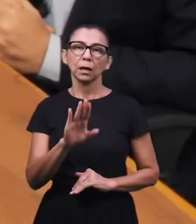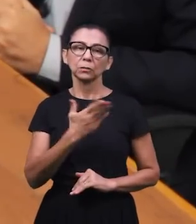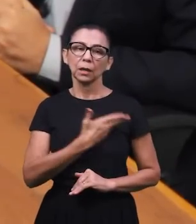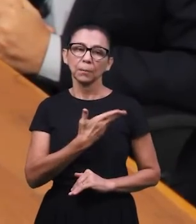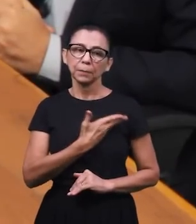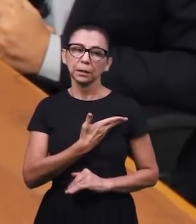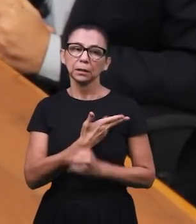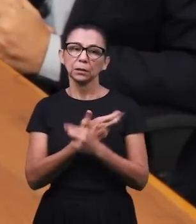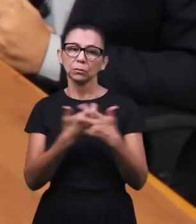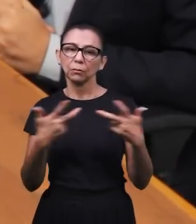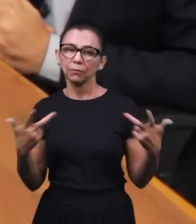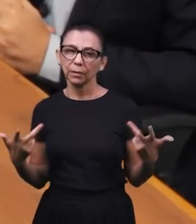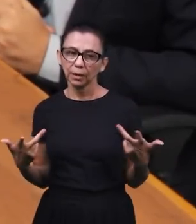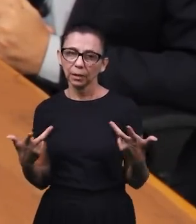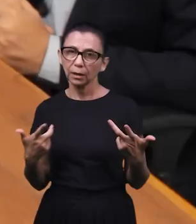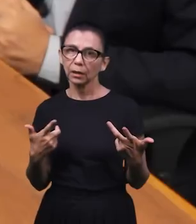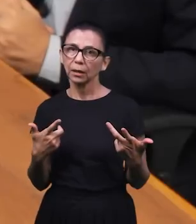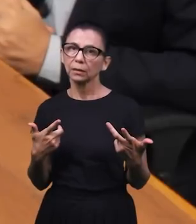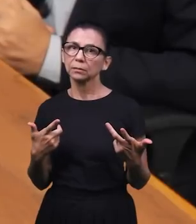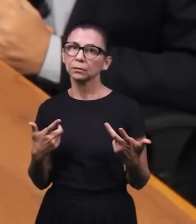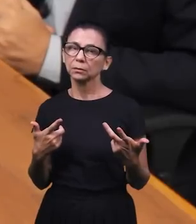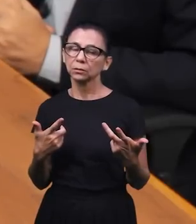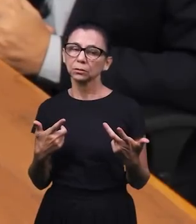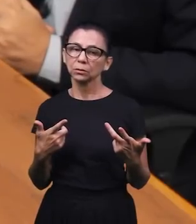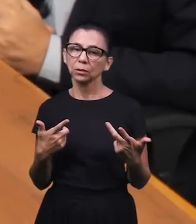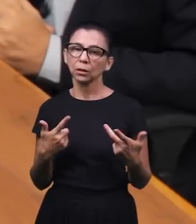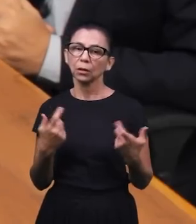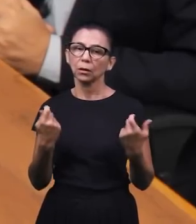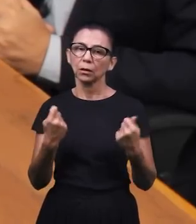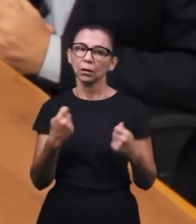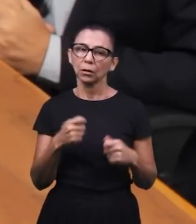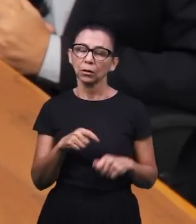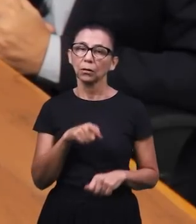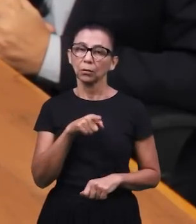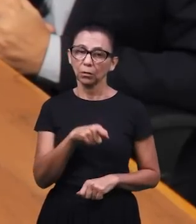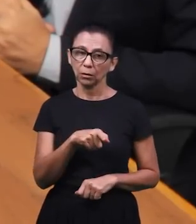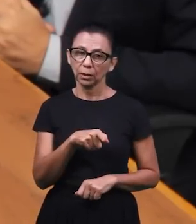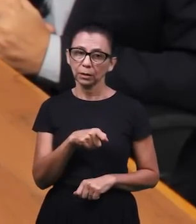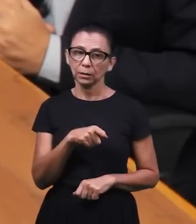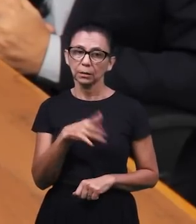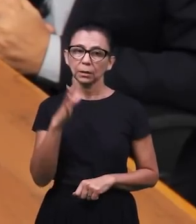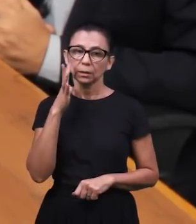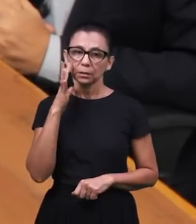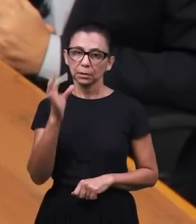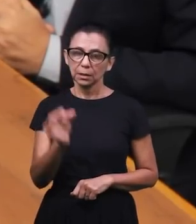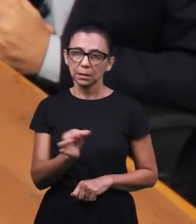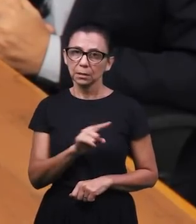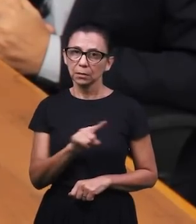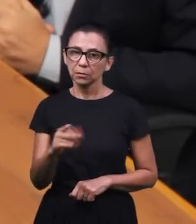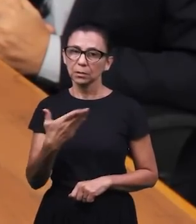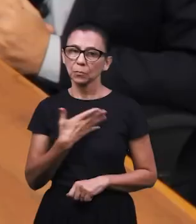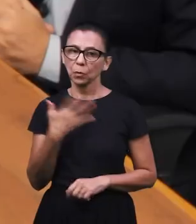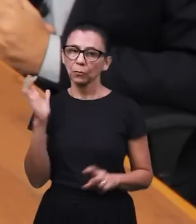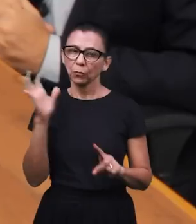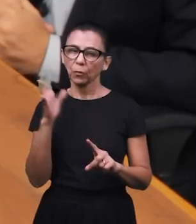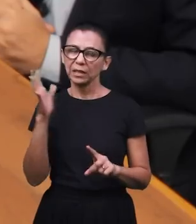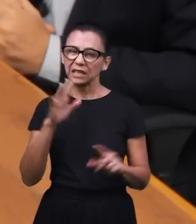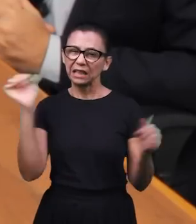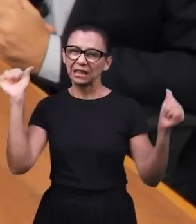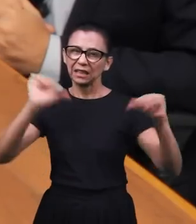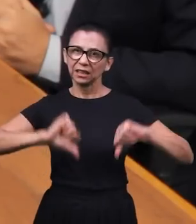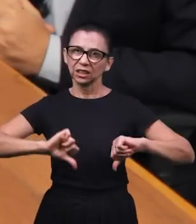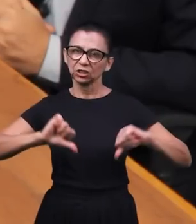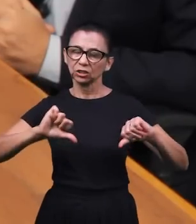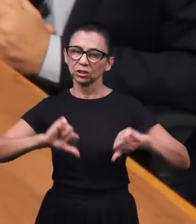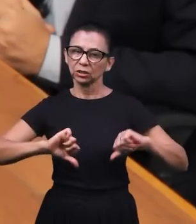aí, às vezes ele não quer te ouvir, mas você insiste, conversa com ele, fala, meu filho, essa amizade está te influenciando, você cuidado